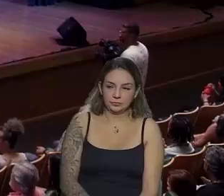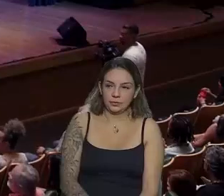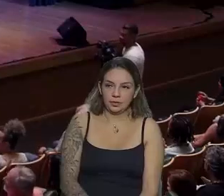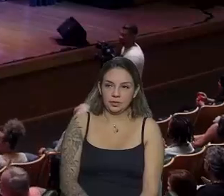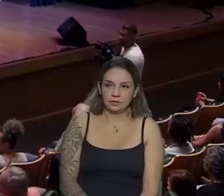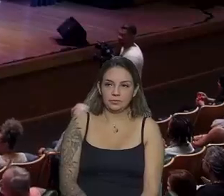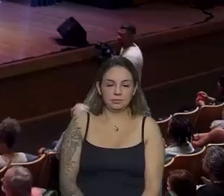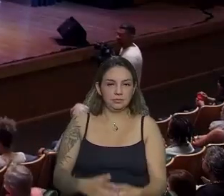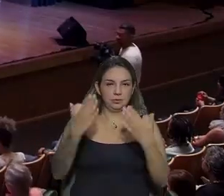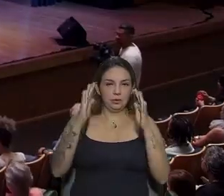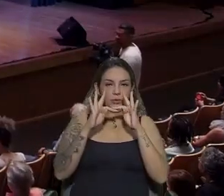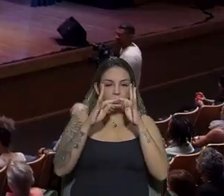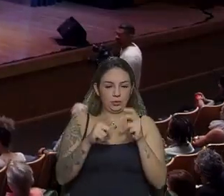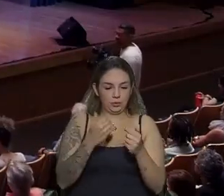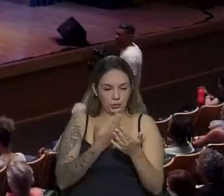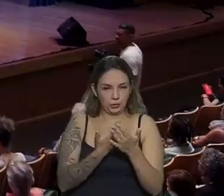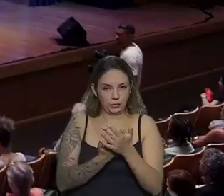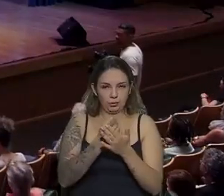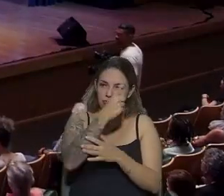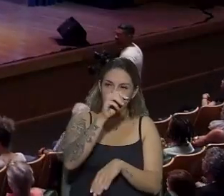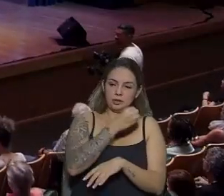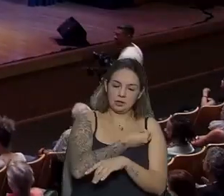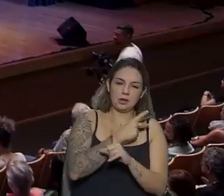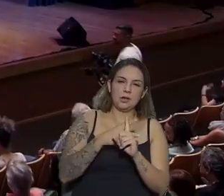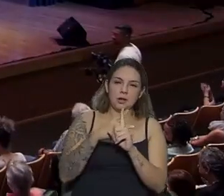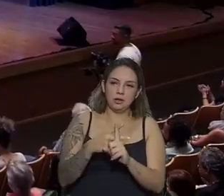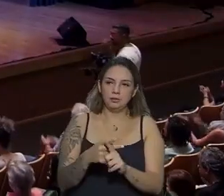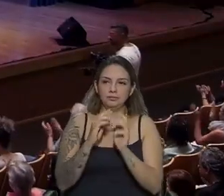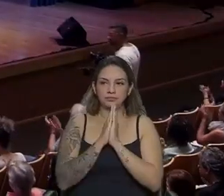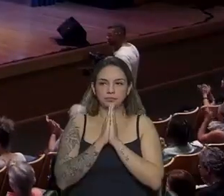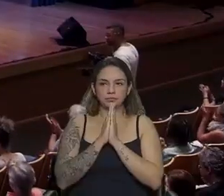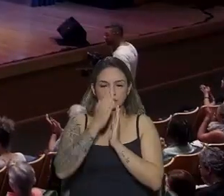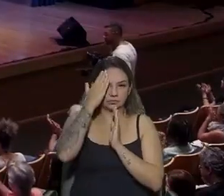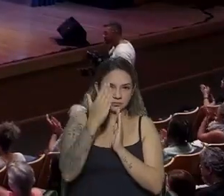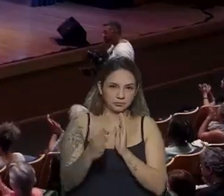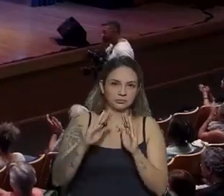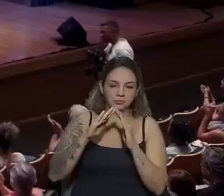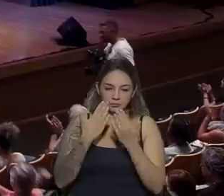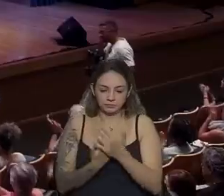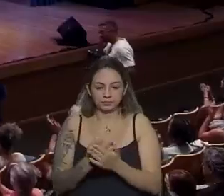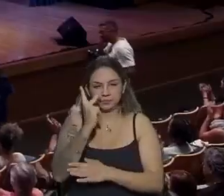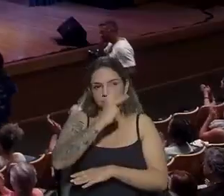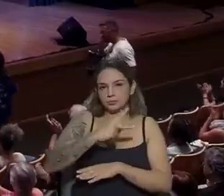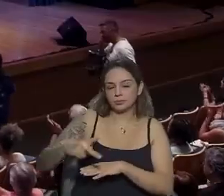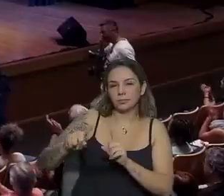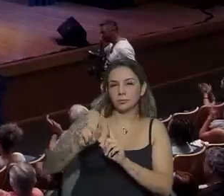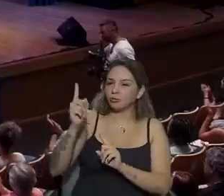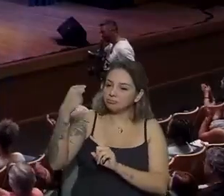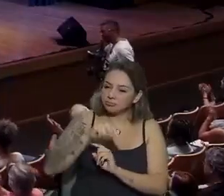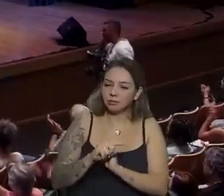A gente parabeniza a todos e todos os estudantes que participaram da premiação. Agradecemos as escolas e professores que